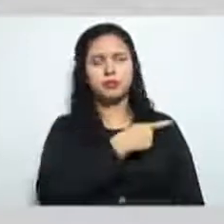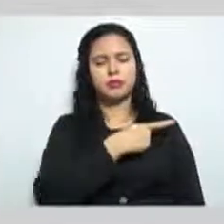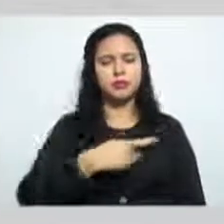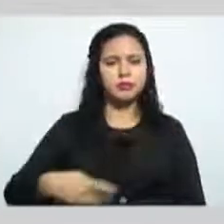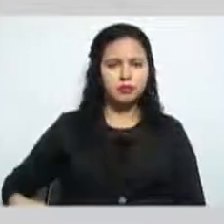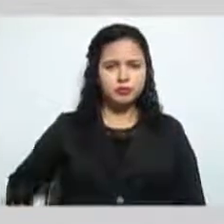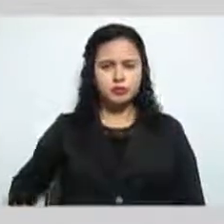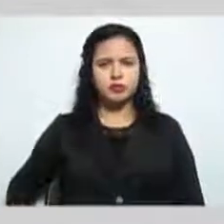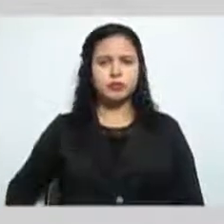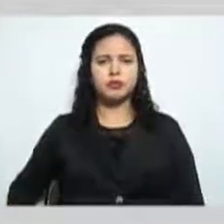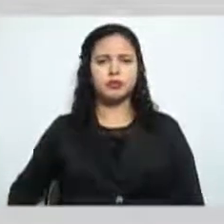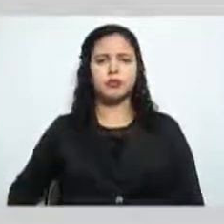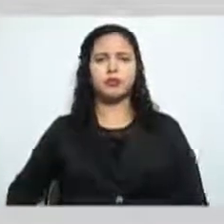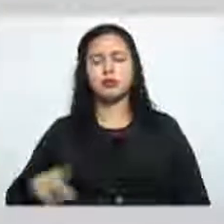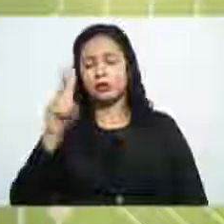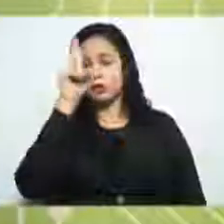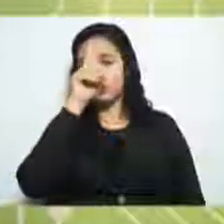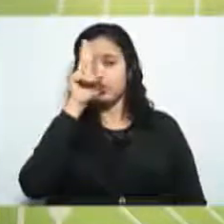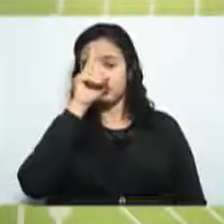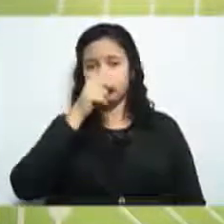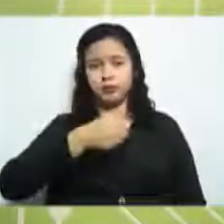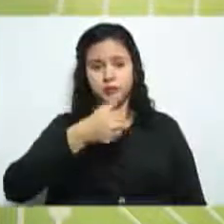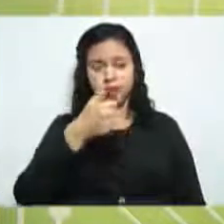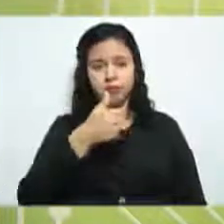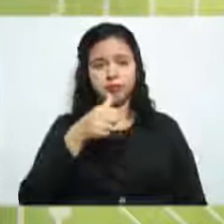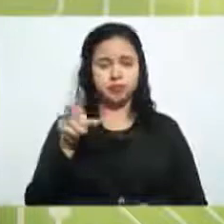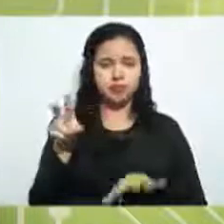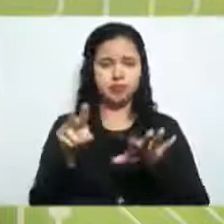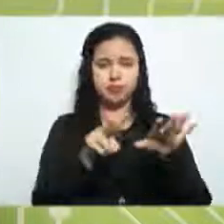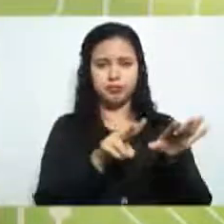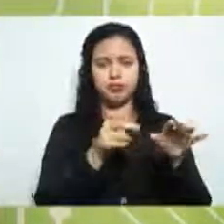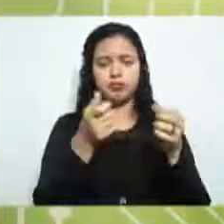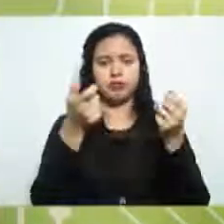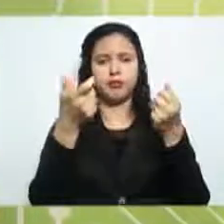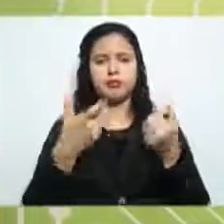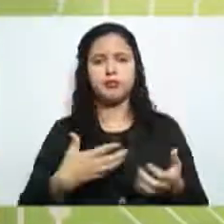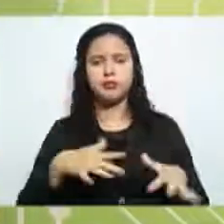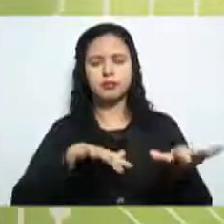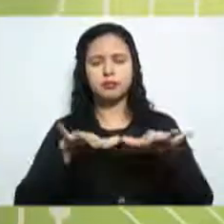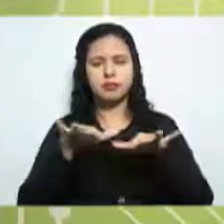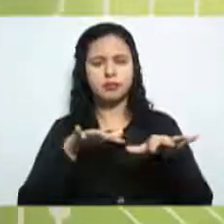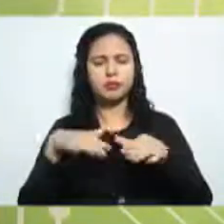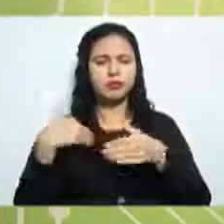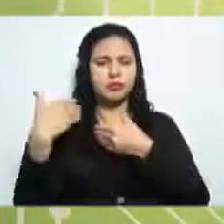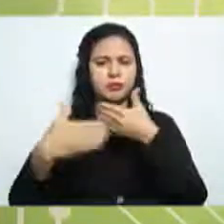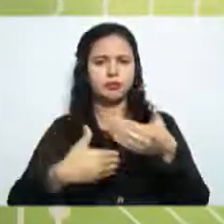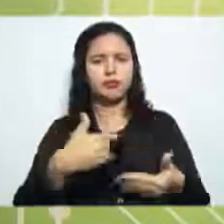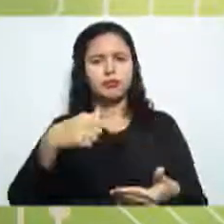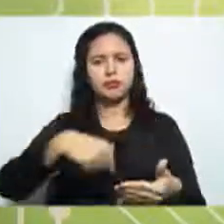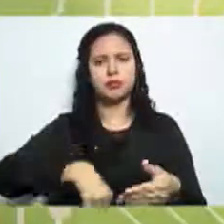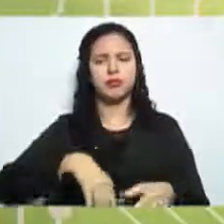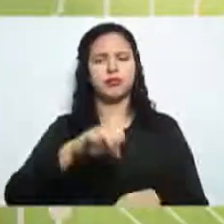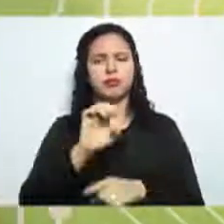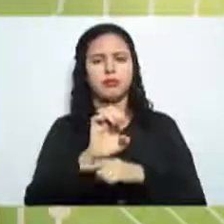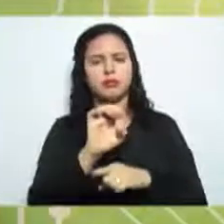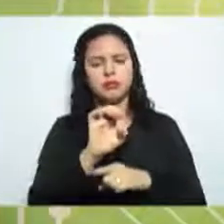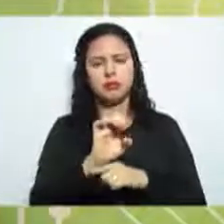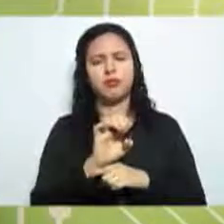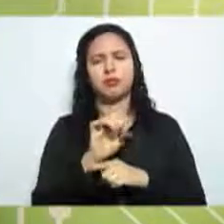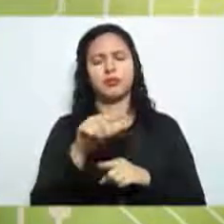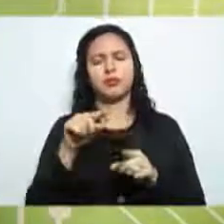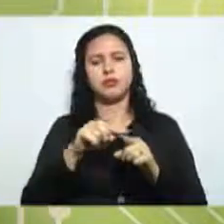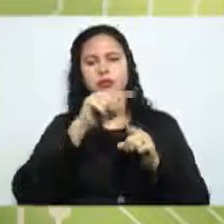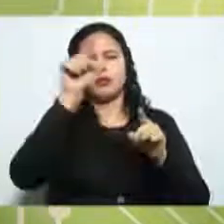aí. Você lembra que na primeira aula nós falamos de alguns movimentos de desenvolvimento do nosso estado? Falamos de alguns ciclos